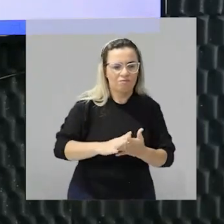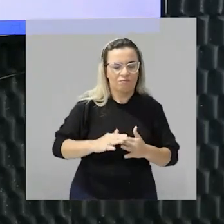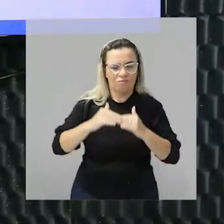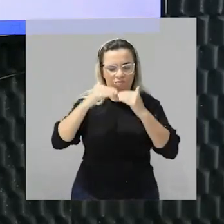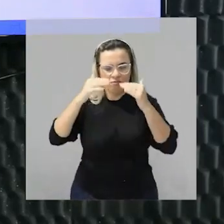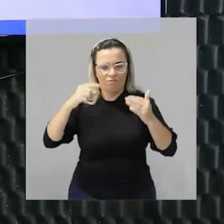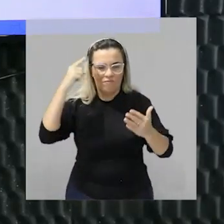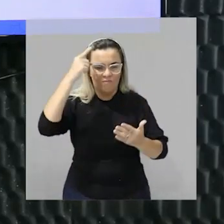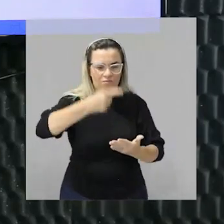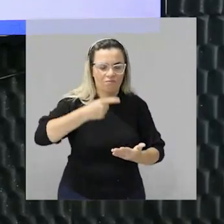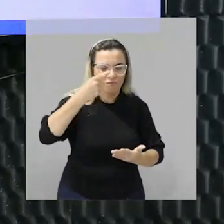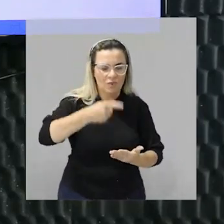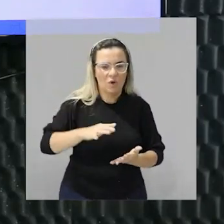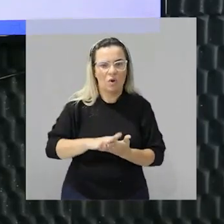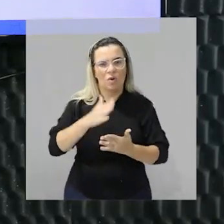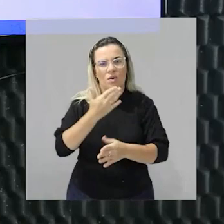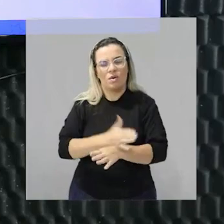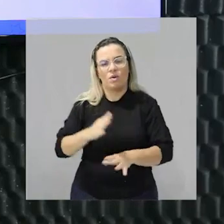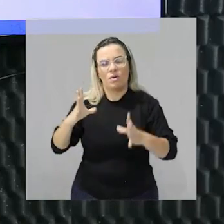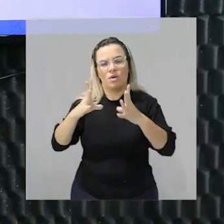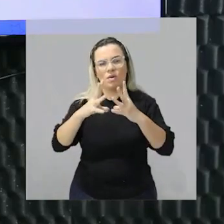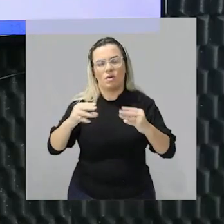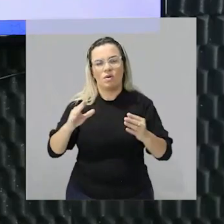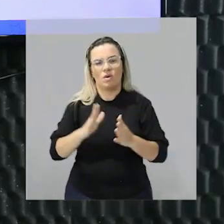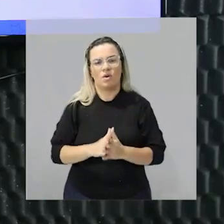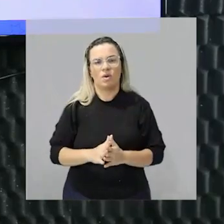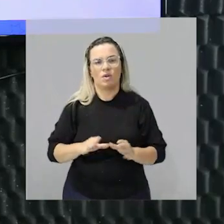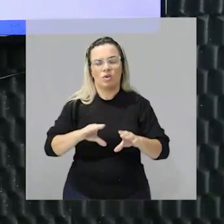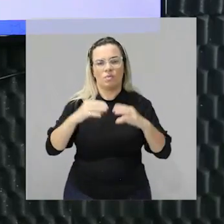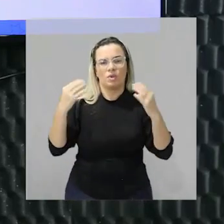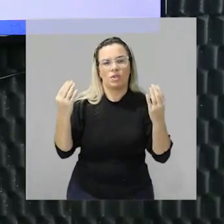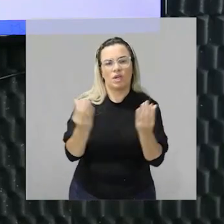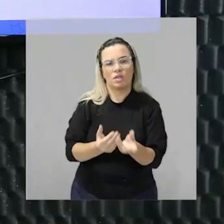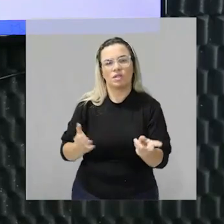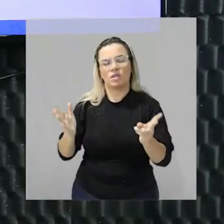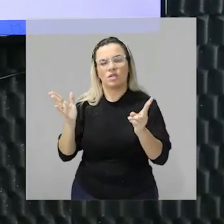ou praticando o extermínio de sociedades indígenas.